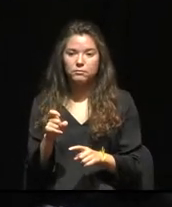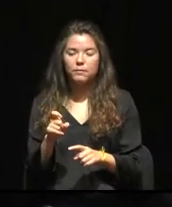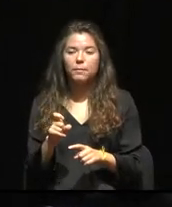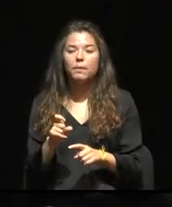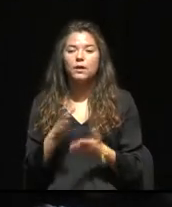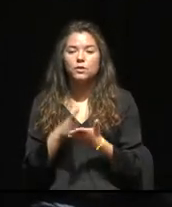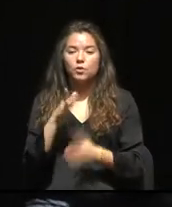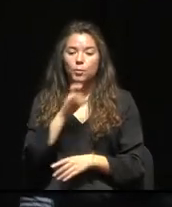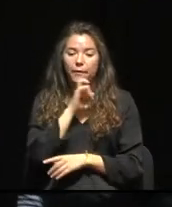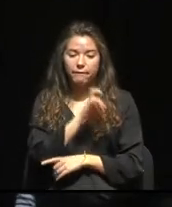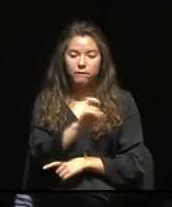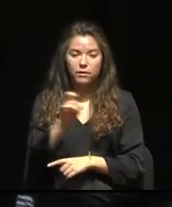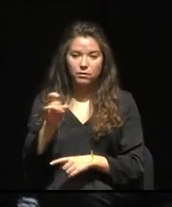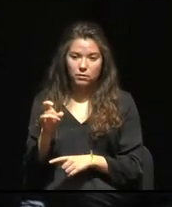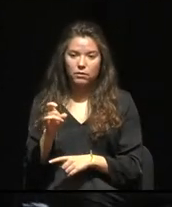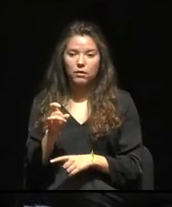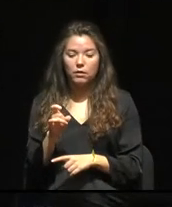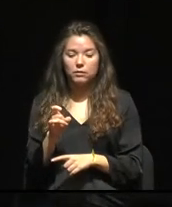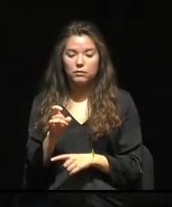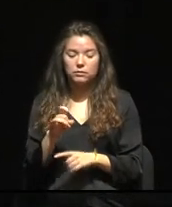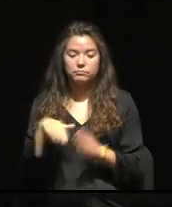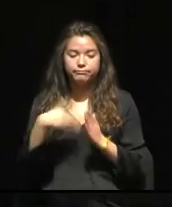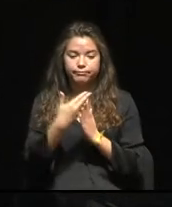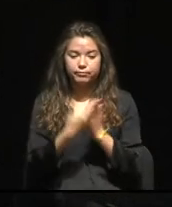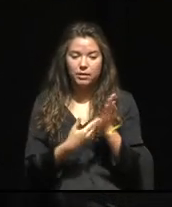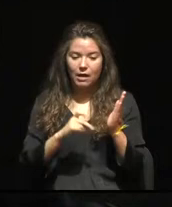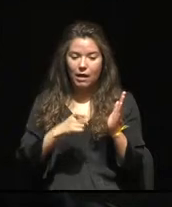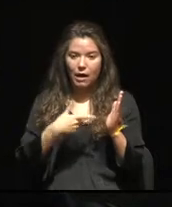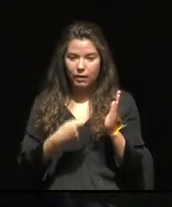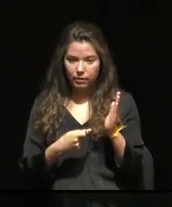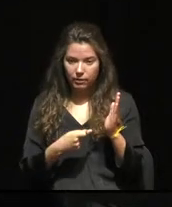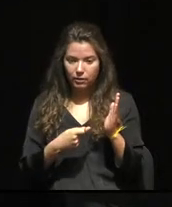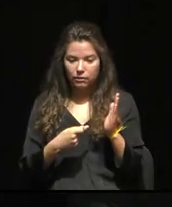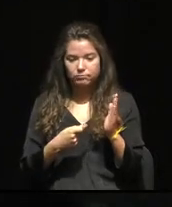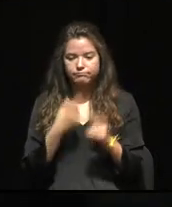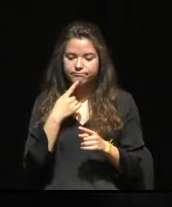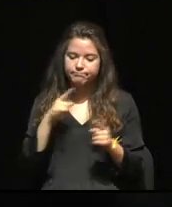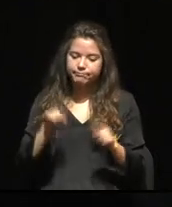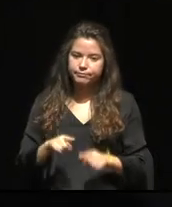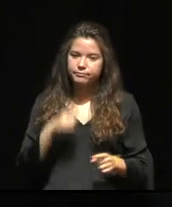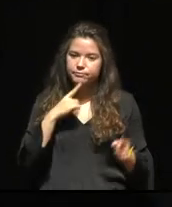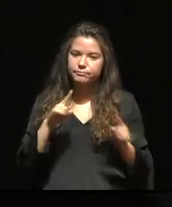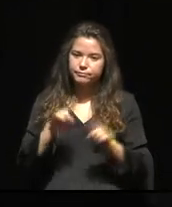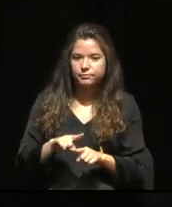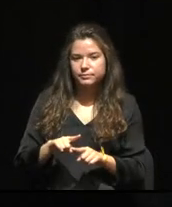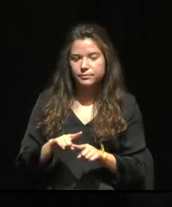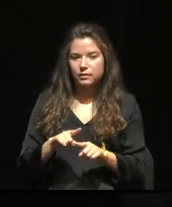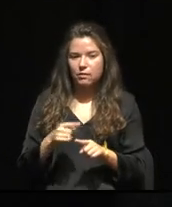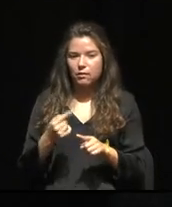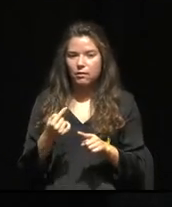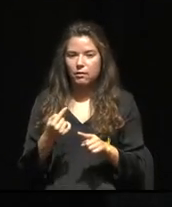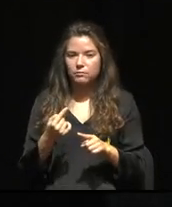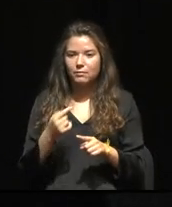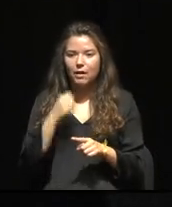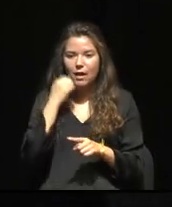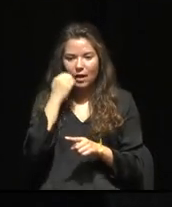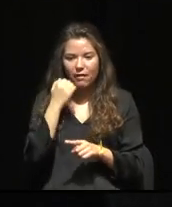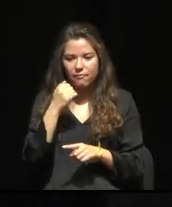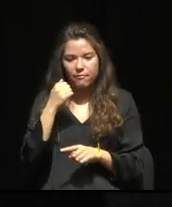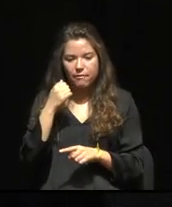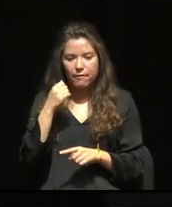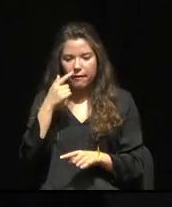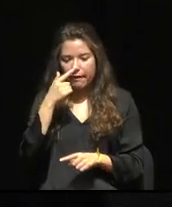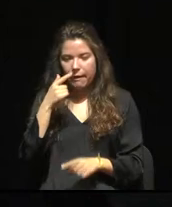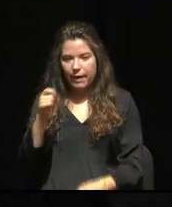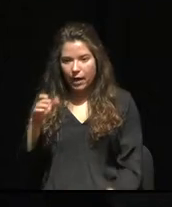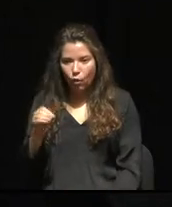é só para alertar que as atas recorrentemente têm e vícios eh graves erros graves